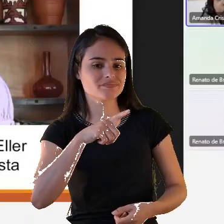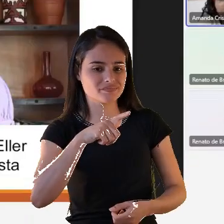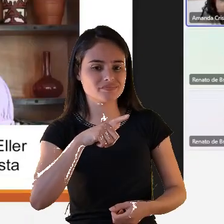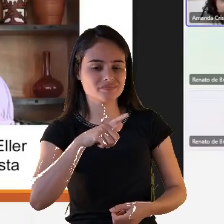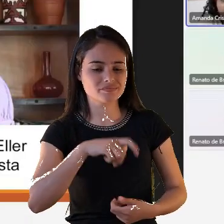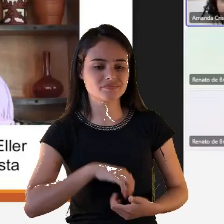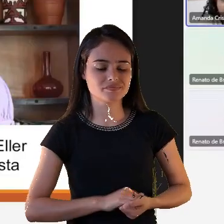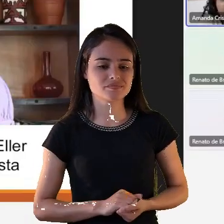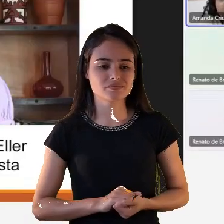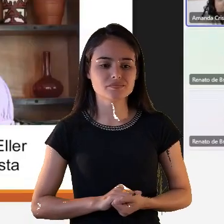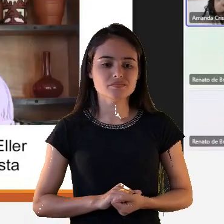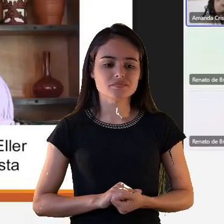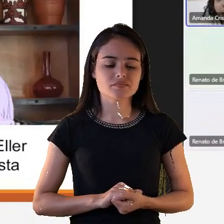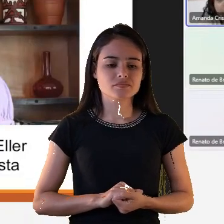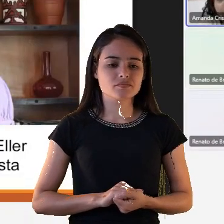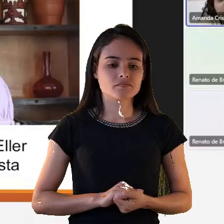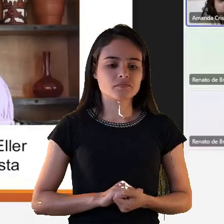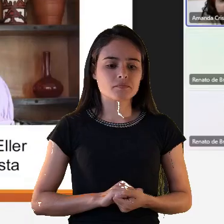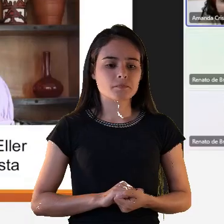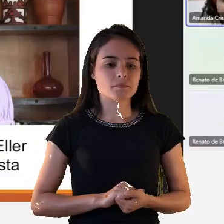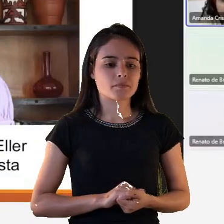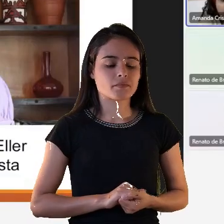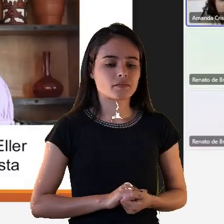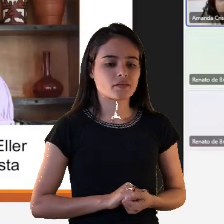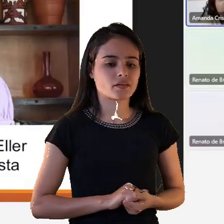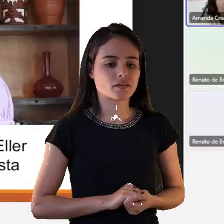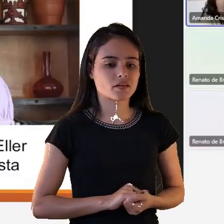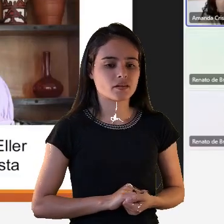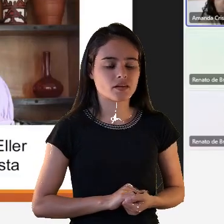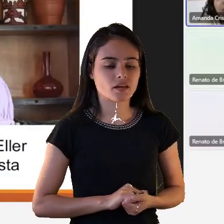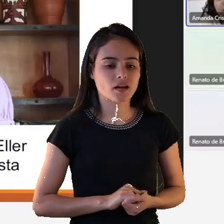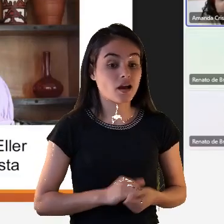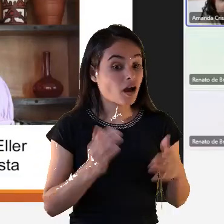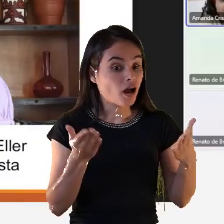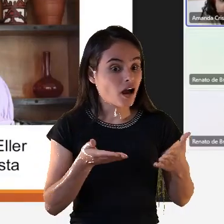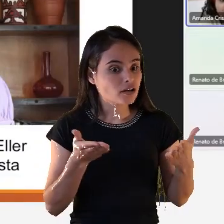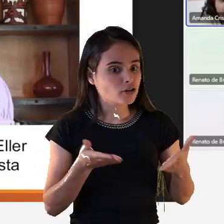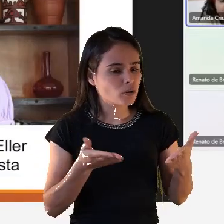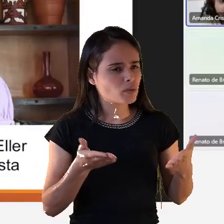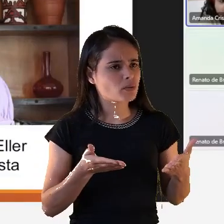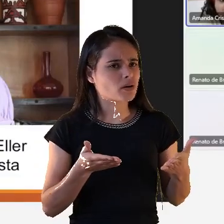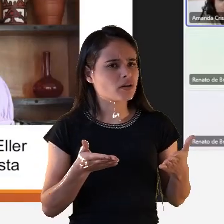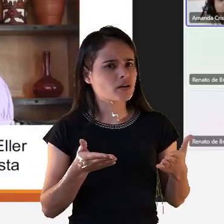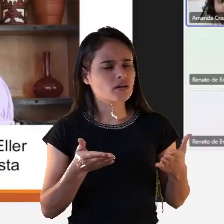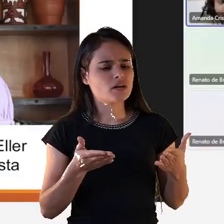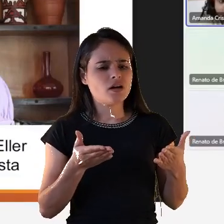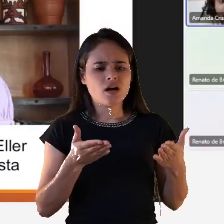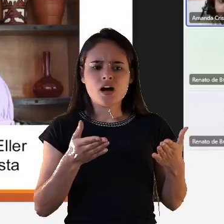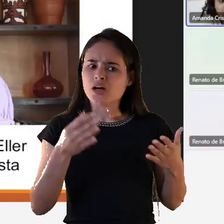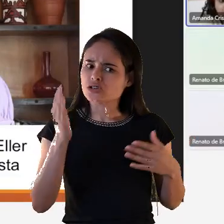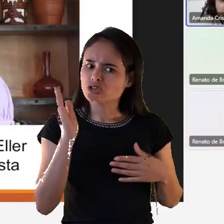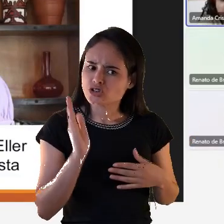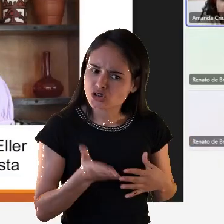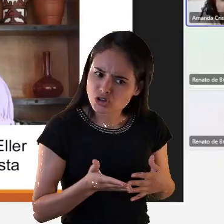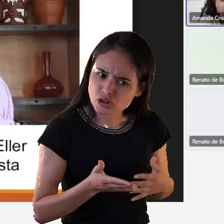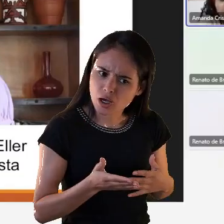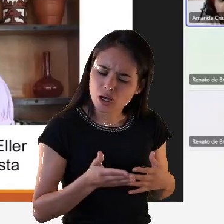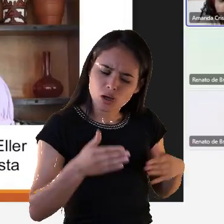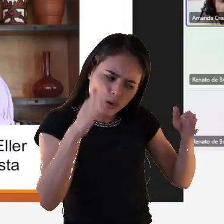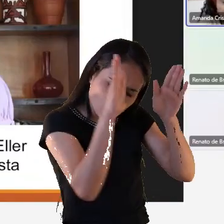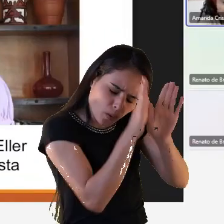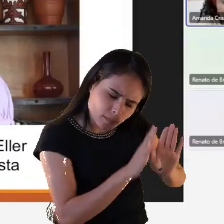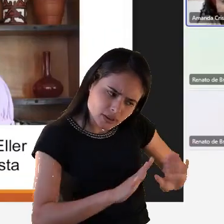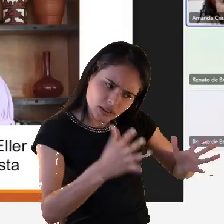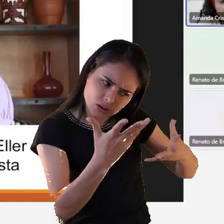se tornou embaixadora da ciência no Brasil, recebeu diversas homenagens com toda razão, né? Hoje